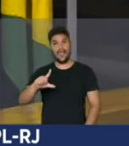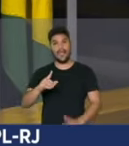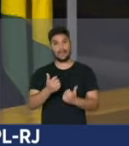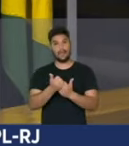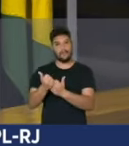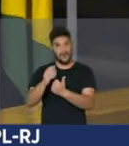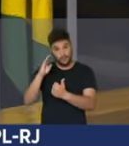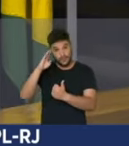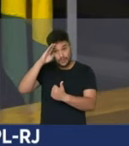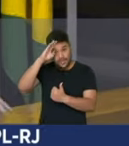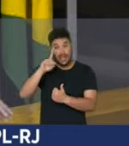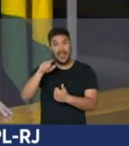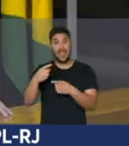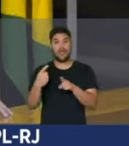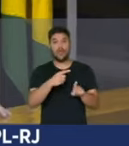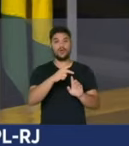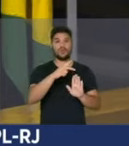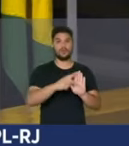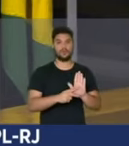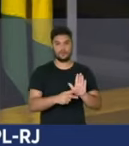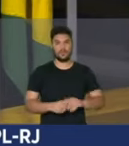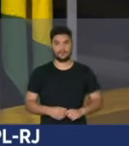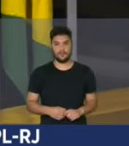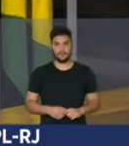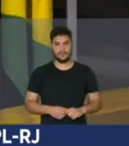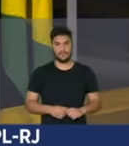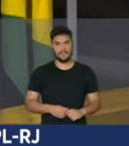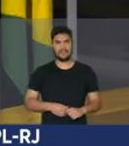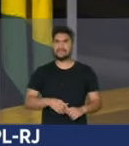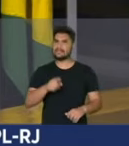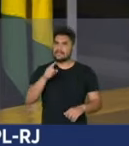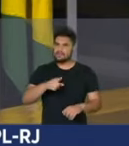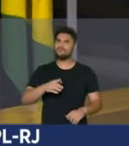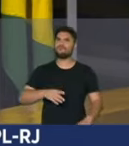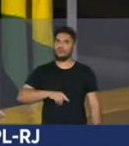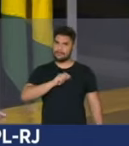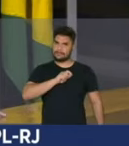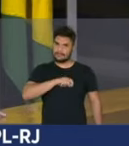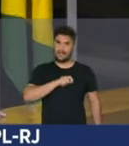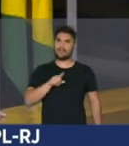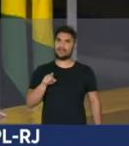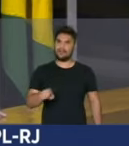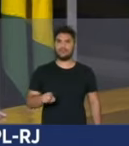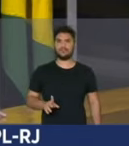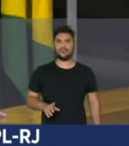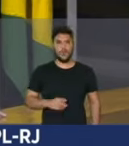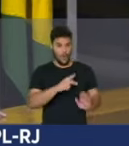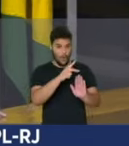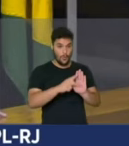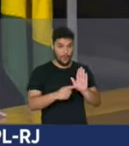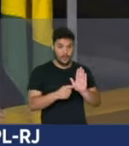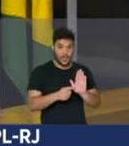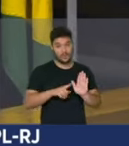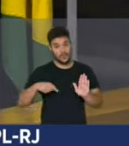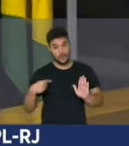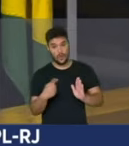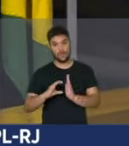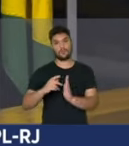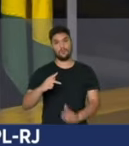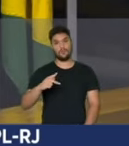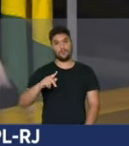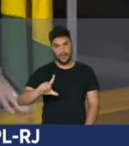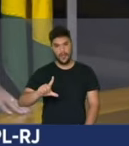bolsonaro foi o contrário esse projeto uma canal Alice canal Alice porque o projeto do nosso partido e o projeto